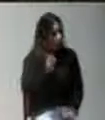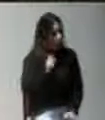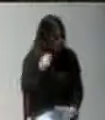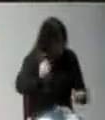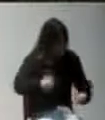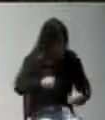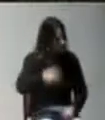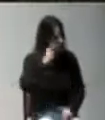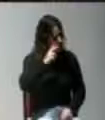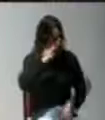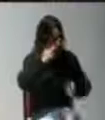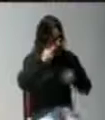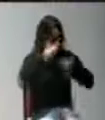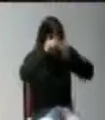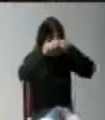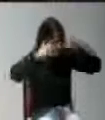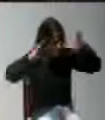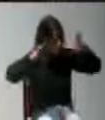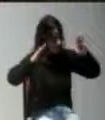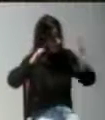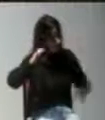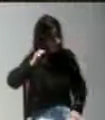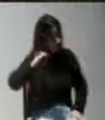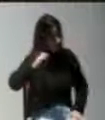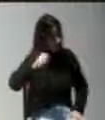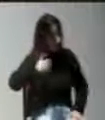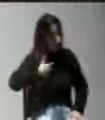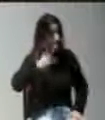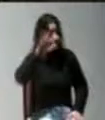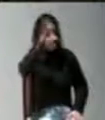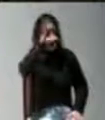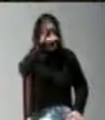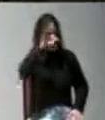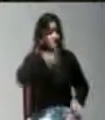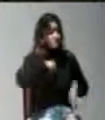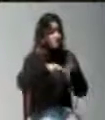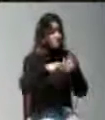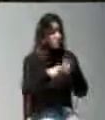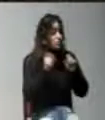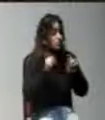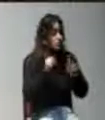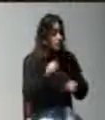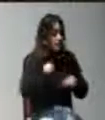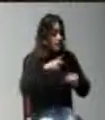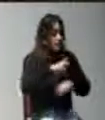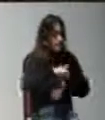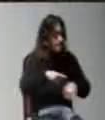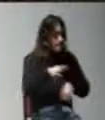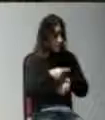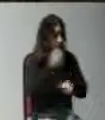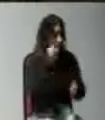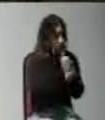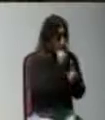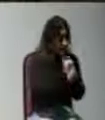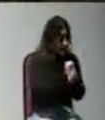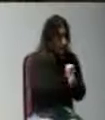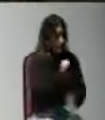respeito à herança do país escravagista como o Brasil, e sob muitos